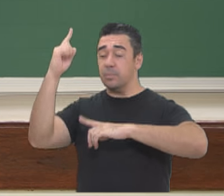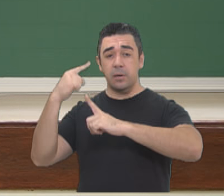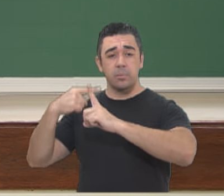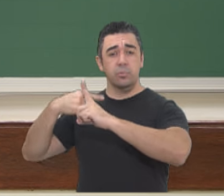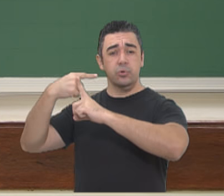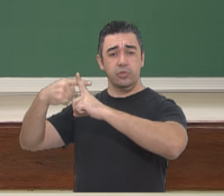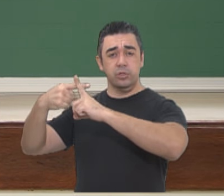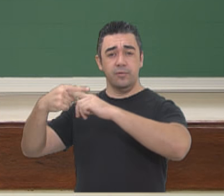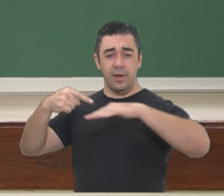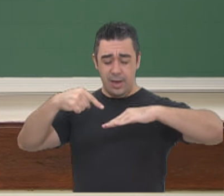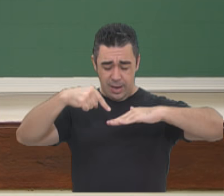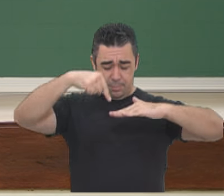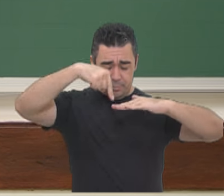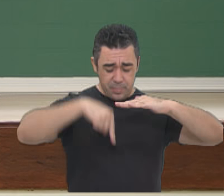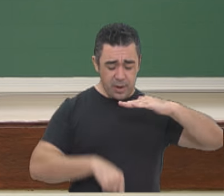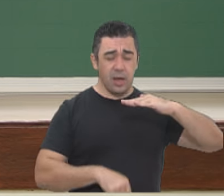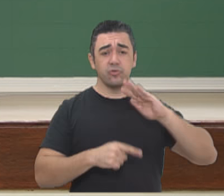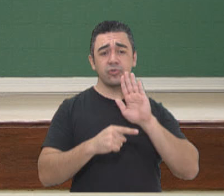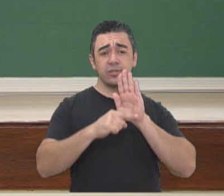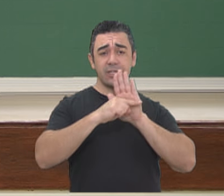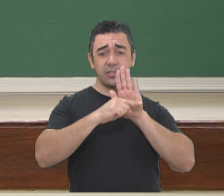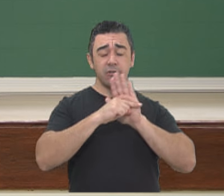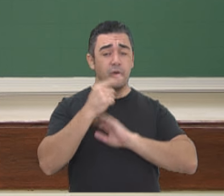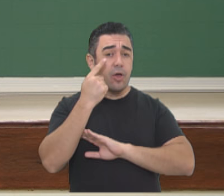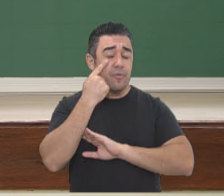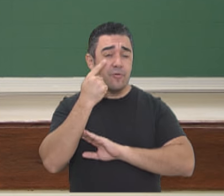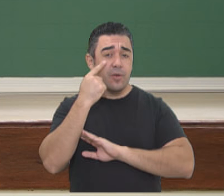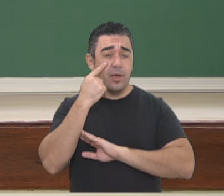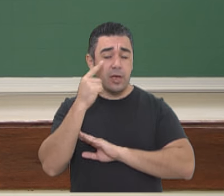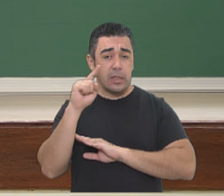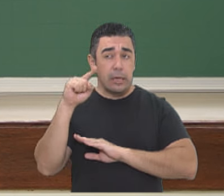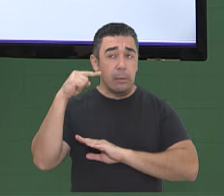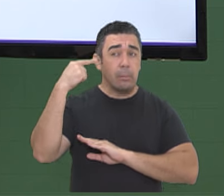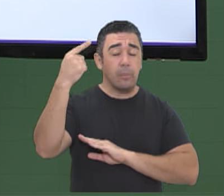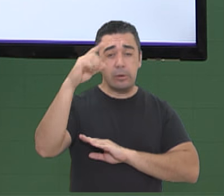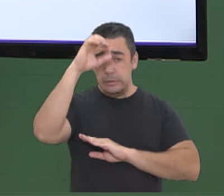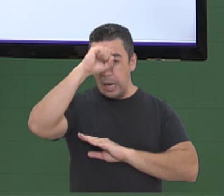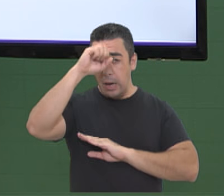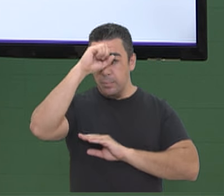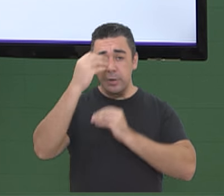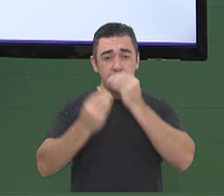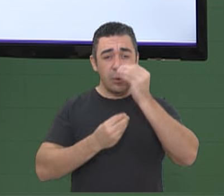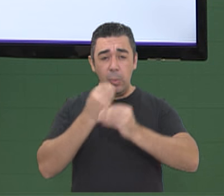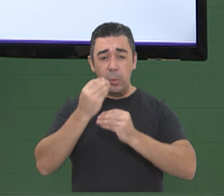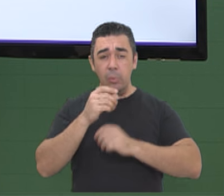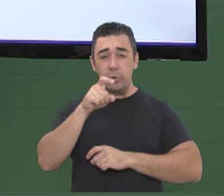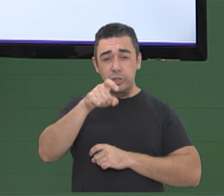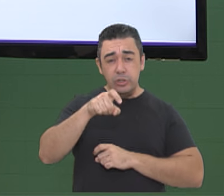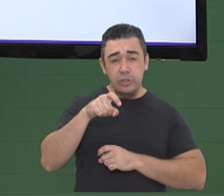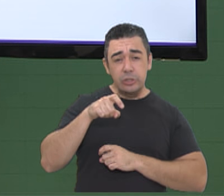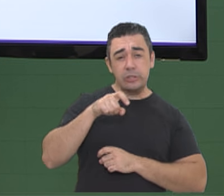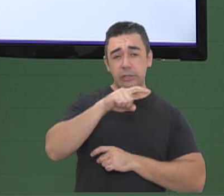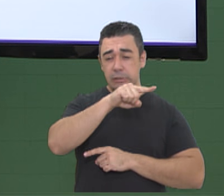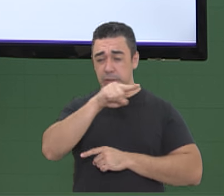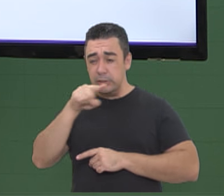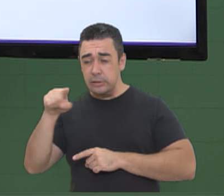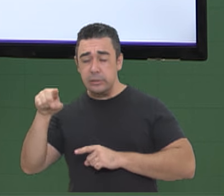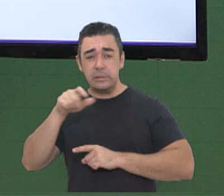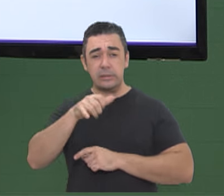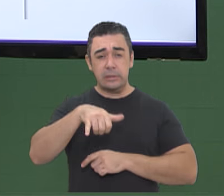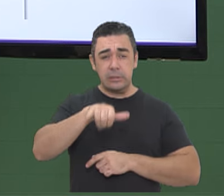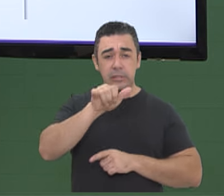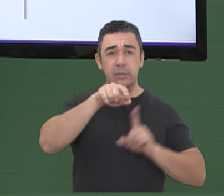muito importante quando lá na frente a gente vê plano cartesiano. Guardem esse nominho aí que vocês vão ver mais pra